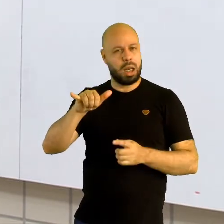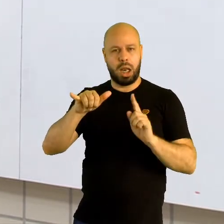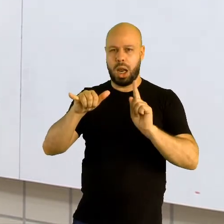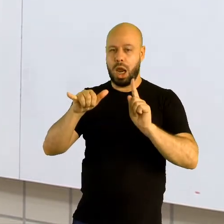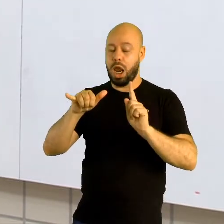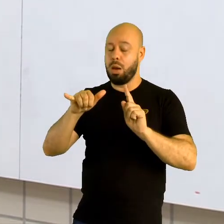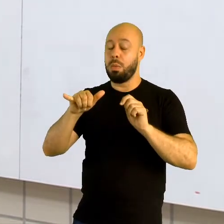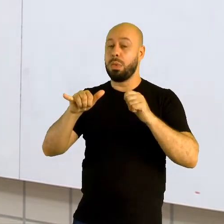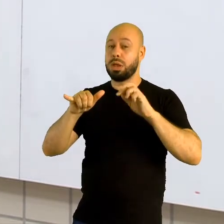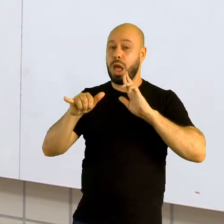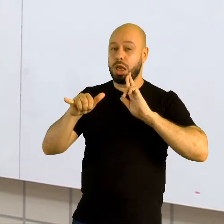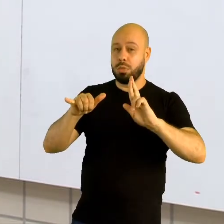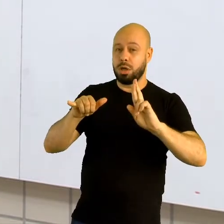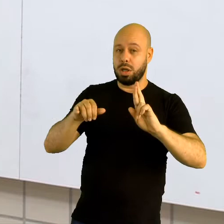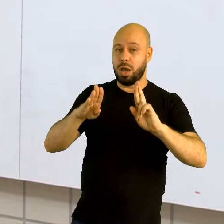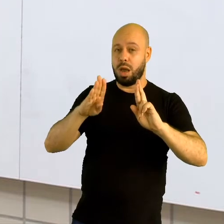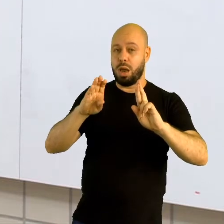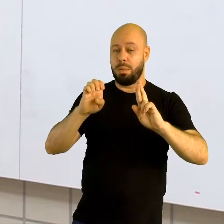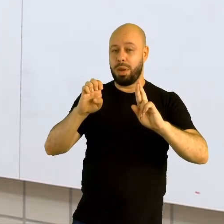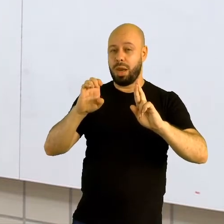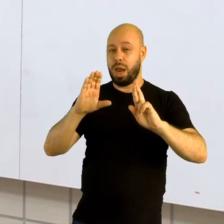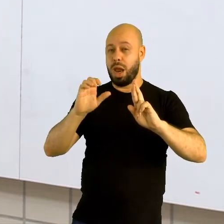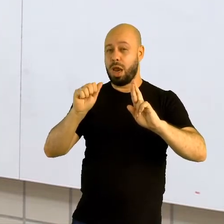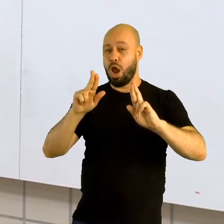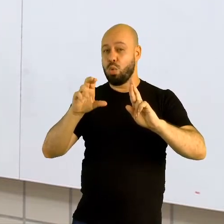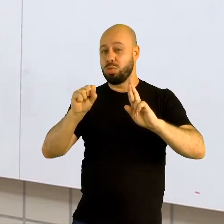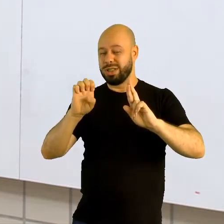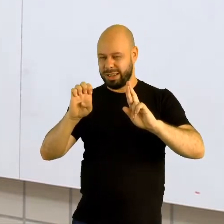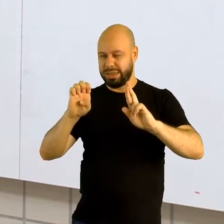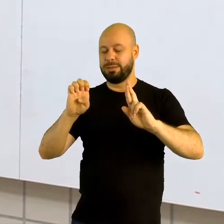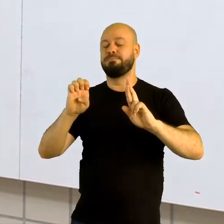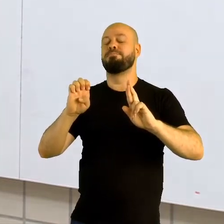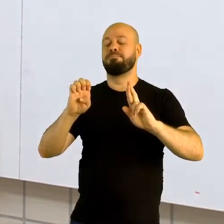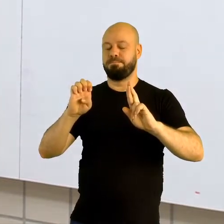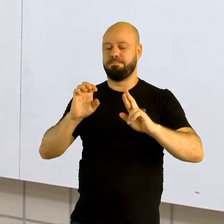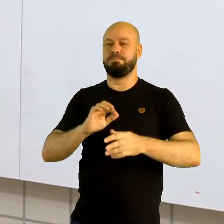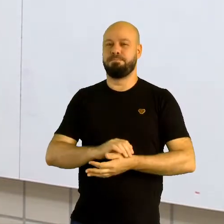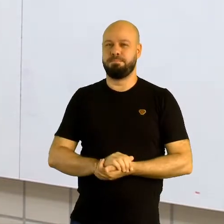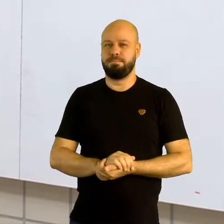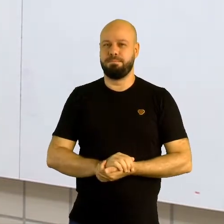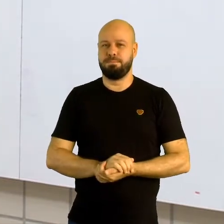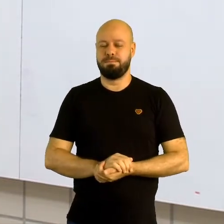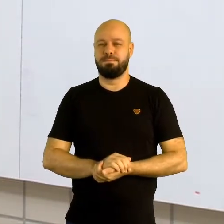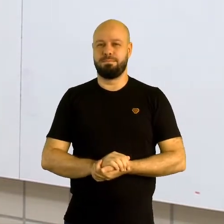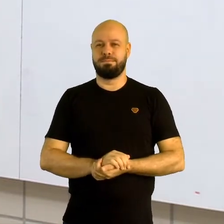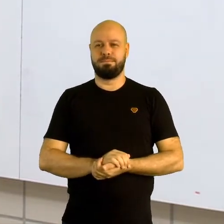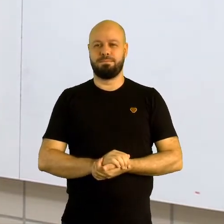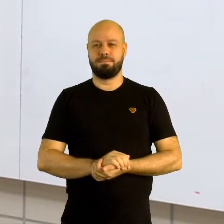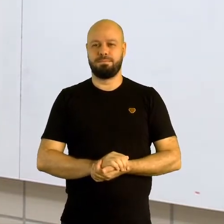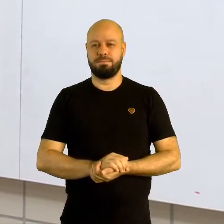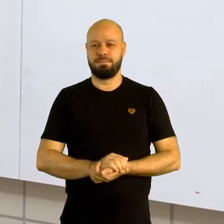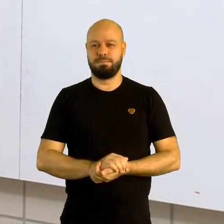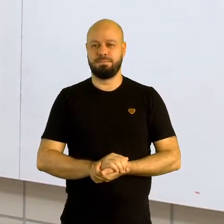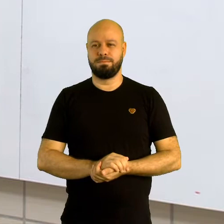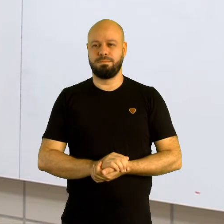me. Porque você está aqui comigo. Um exemplo, tá bom? Então, tem a ver com